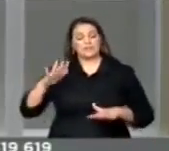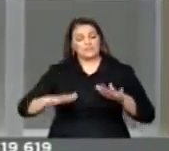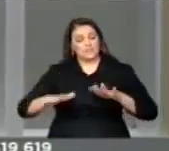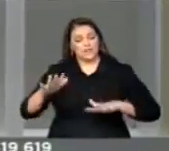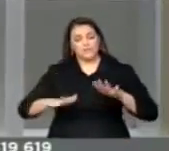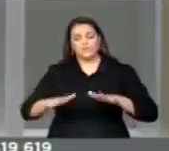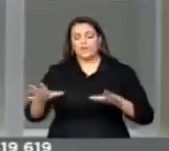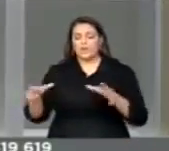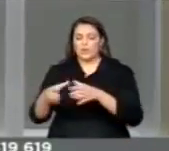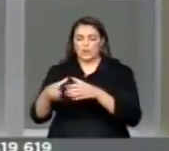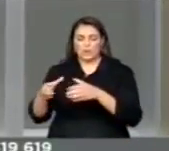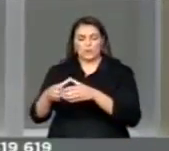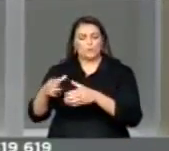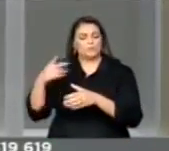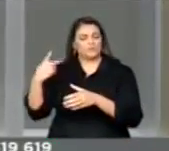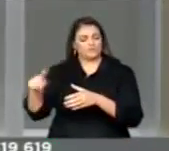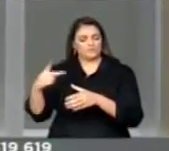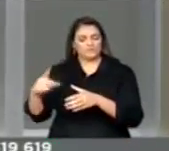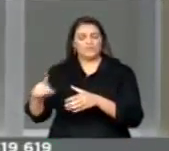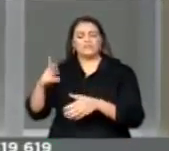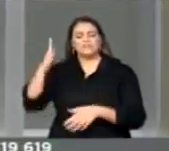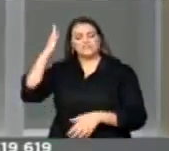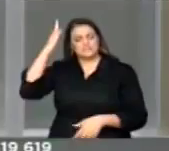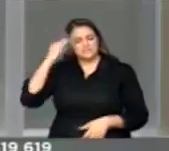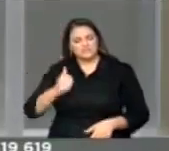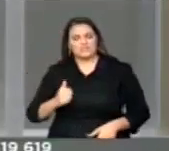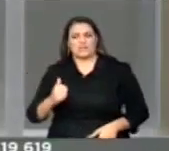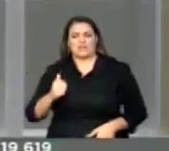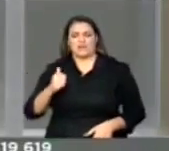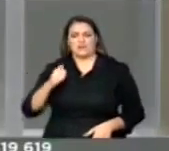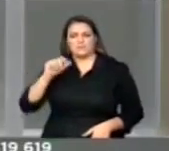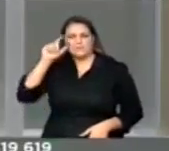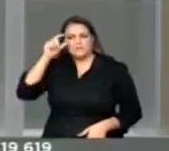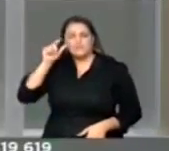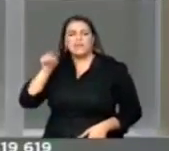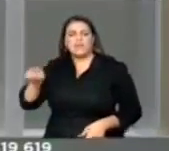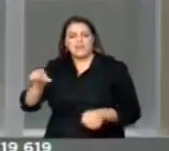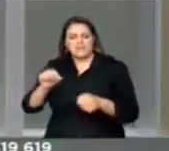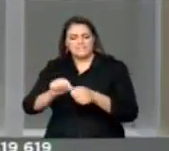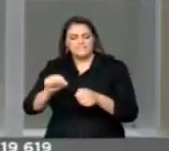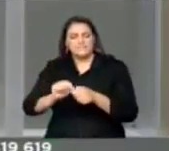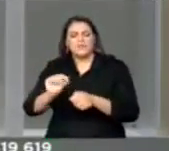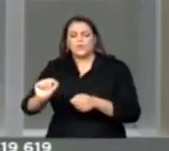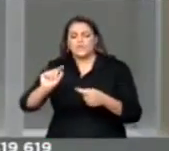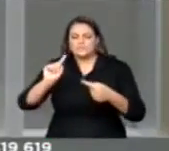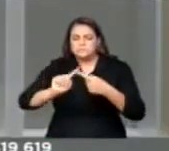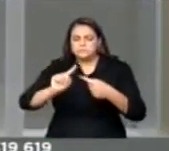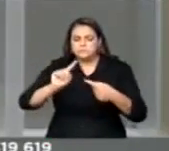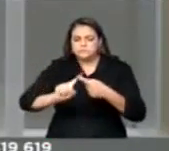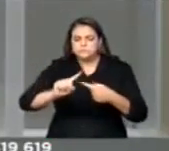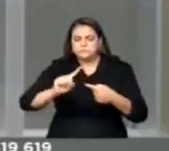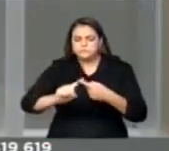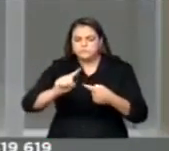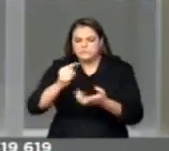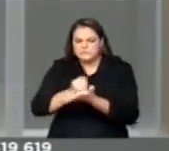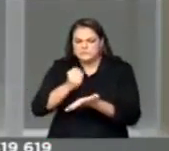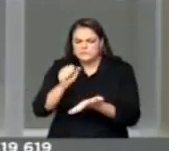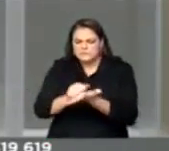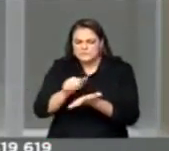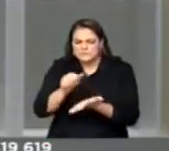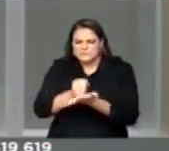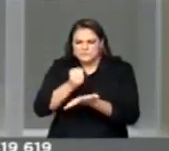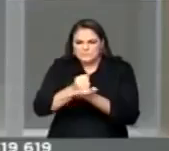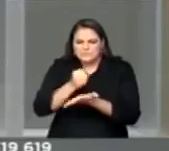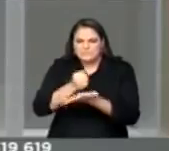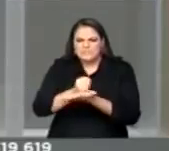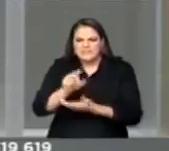seu partido e muitos sabem que o senhor Eduardo Cunha é vingativo. E ele não é